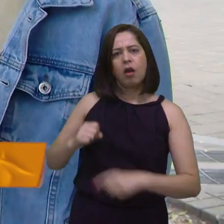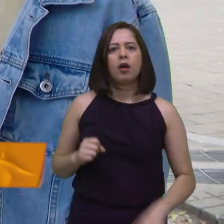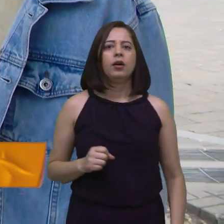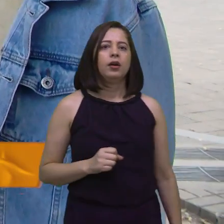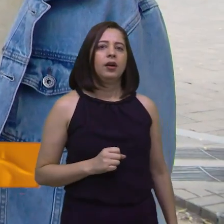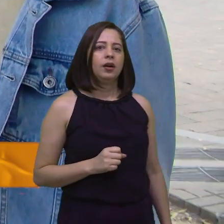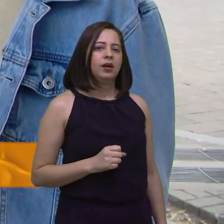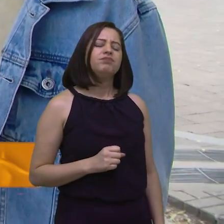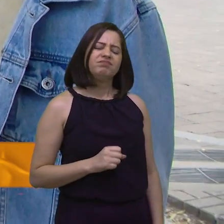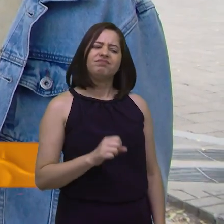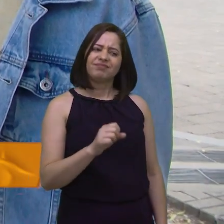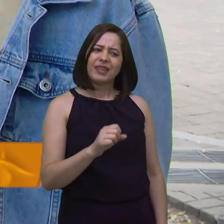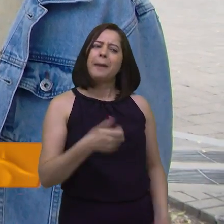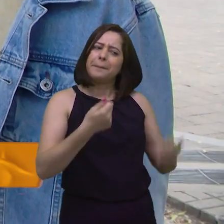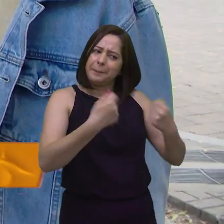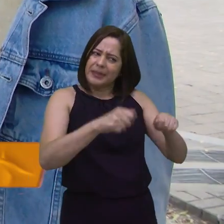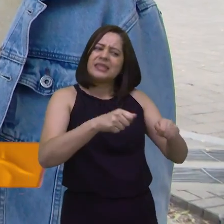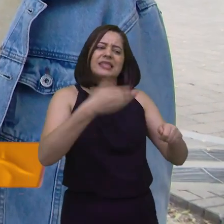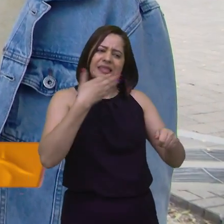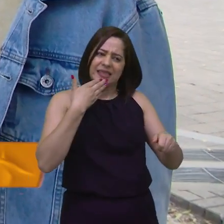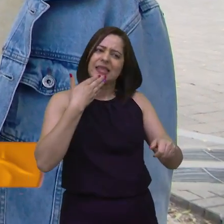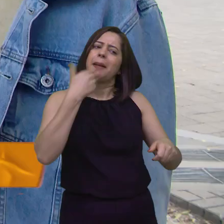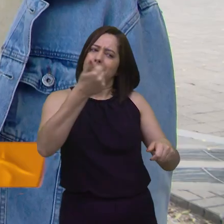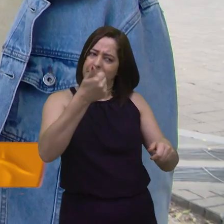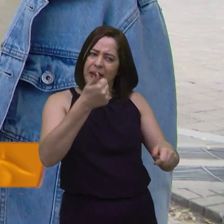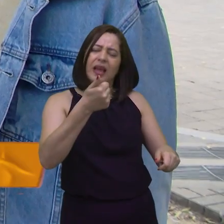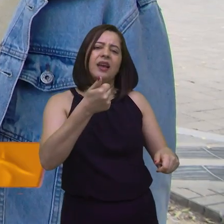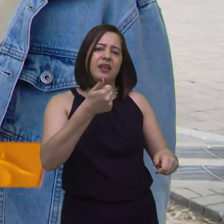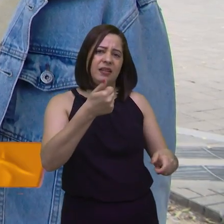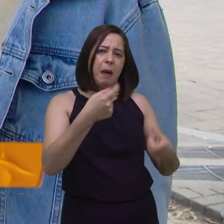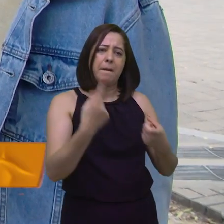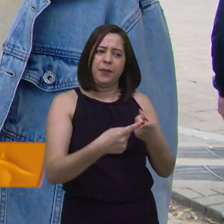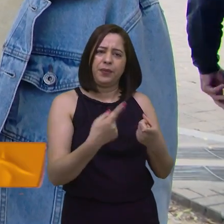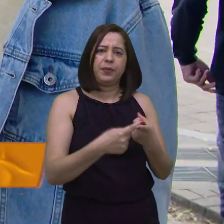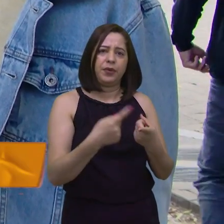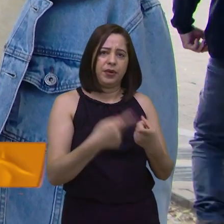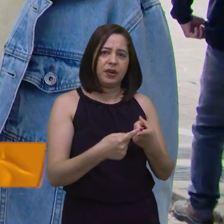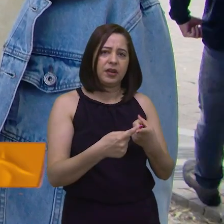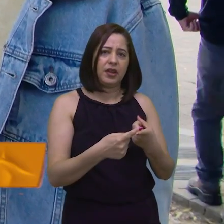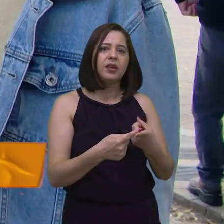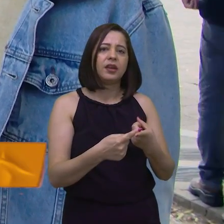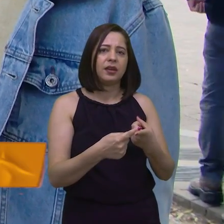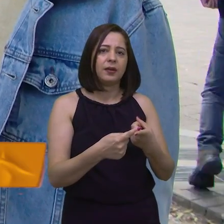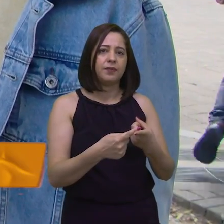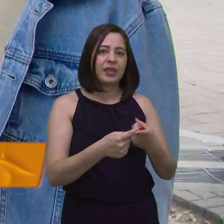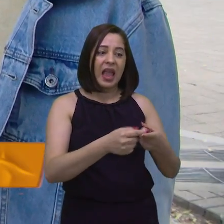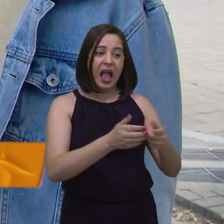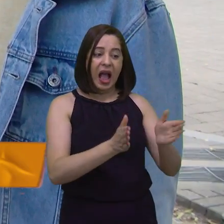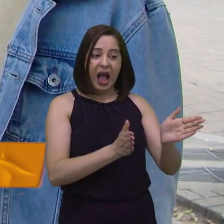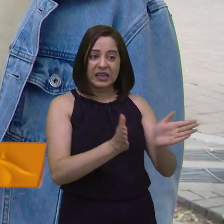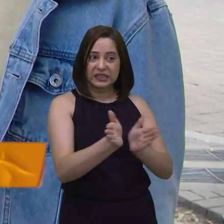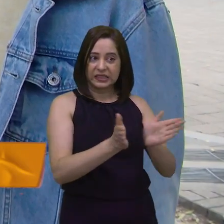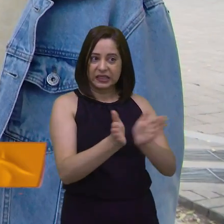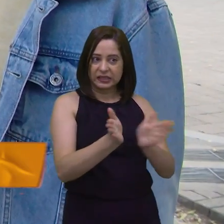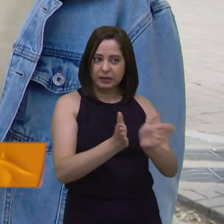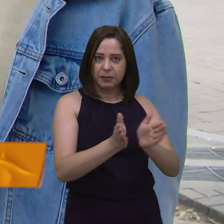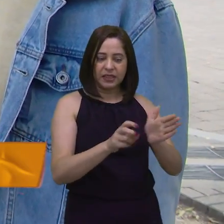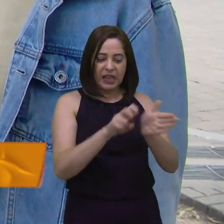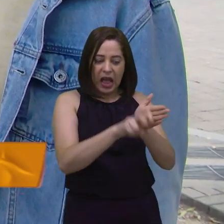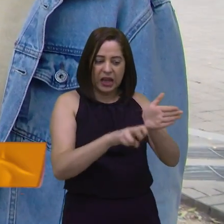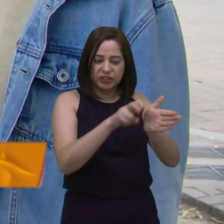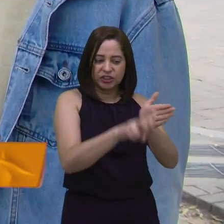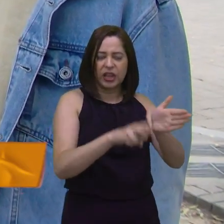PCDs? Eu acho que pode melhorar. Acho que pode melhorar sim, porque eu acredito que acesso à cadeira de roda é